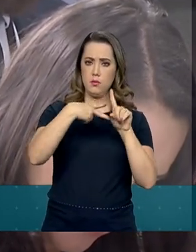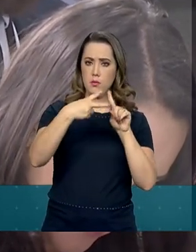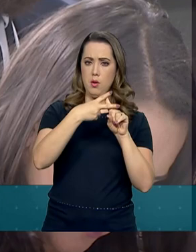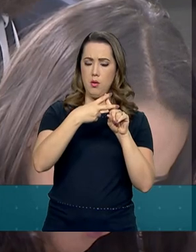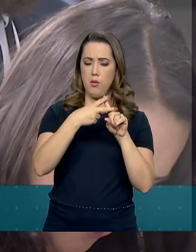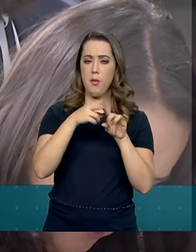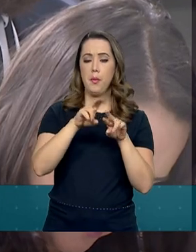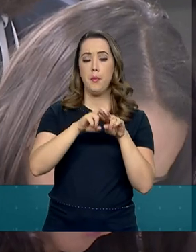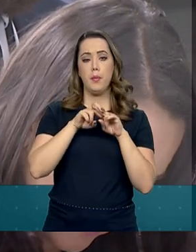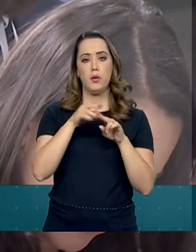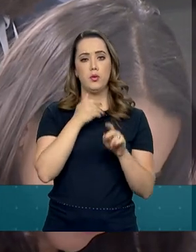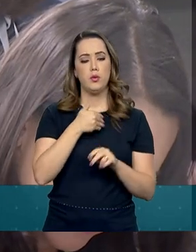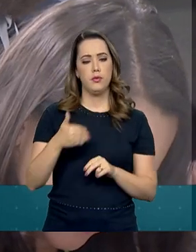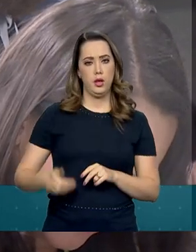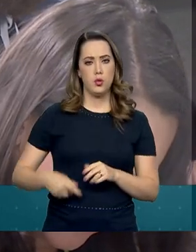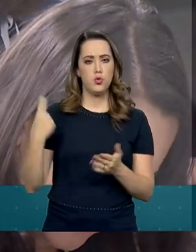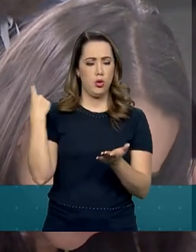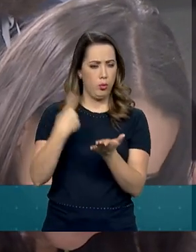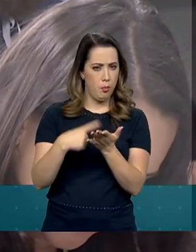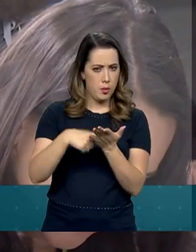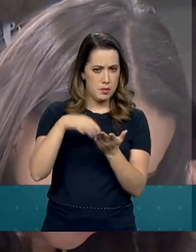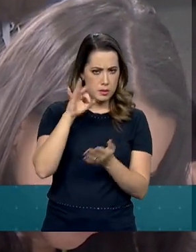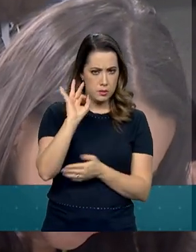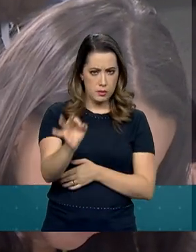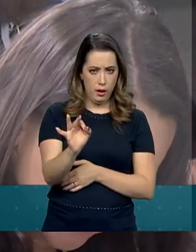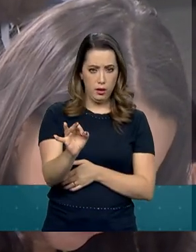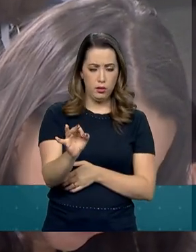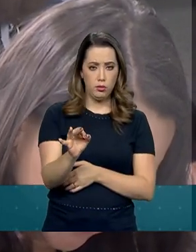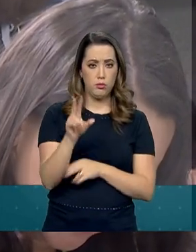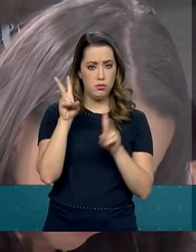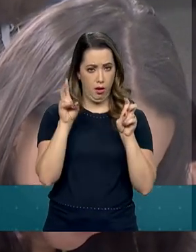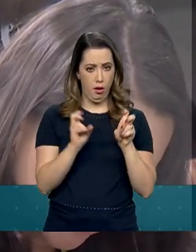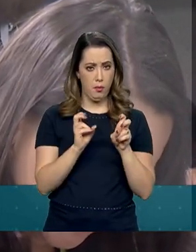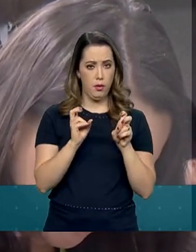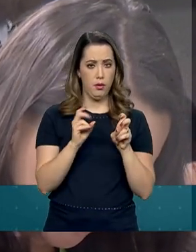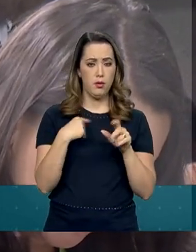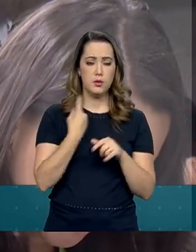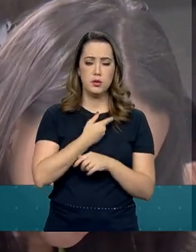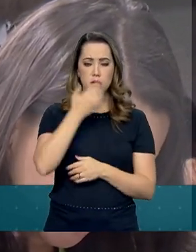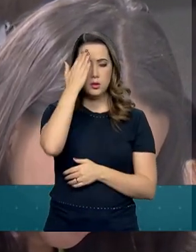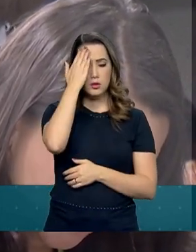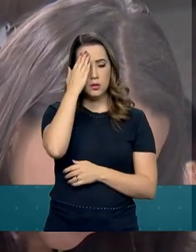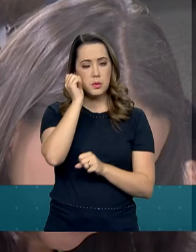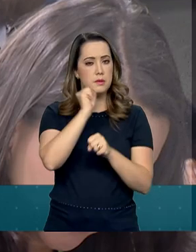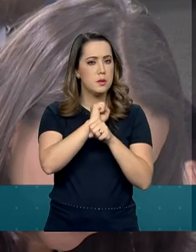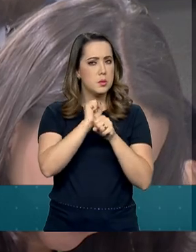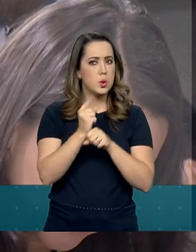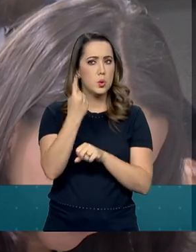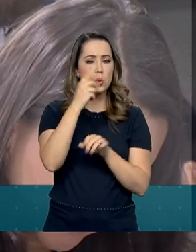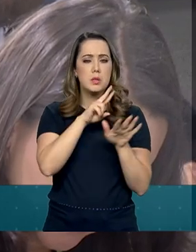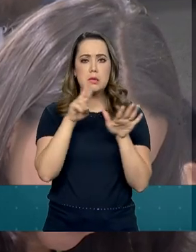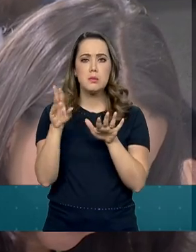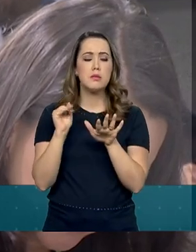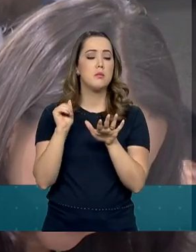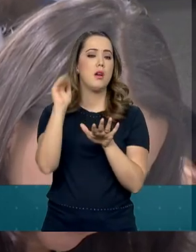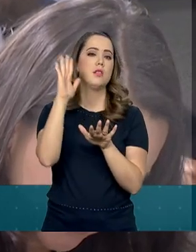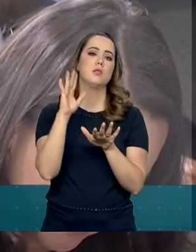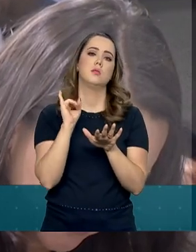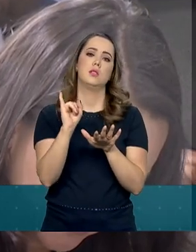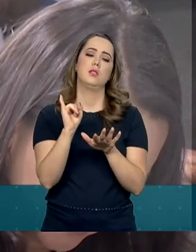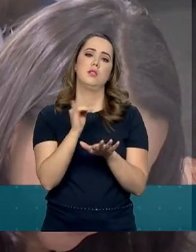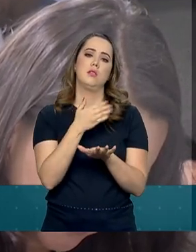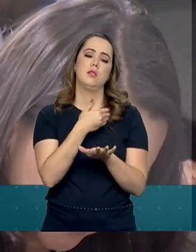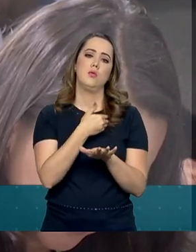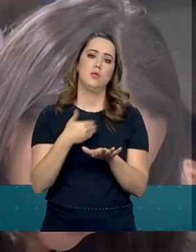por parte do governo já foi fechado um acordo com relação a isso a gente sabe que estava aguardando uma semana mais para que os